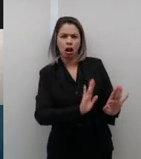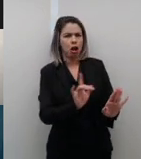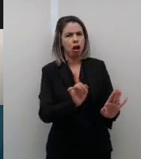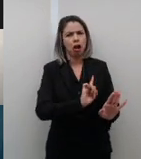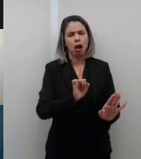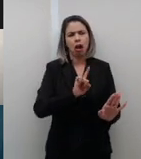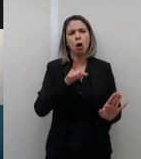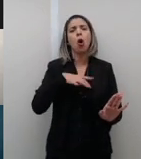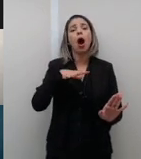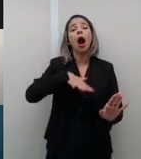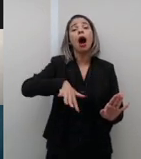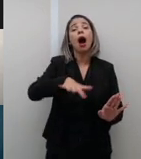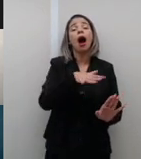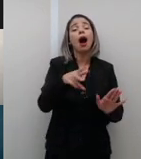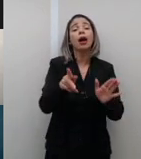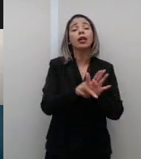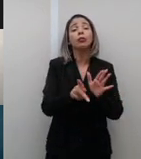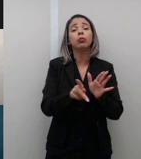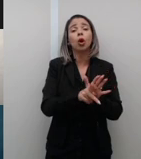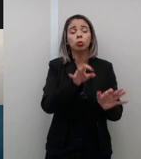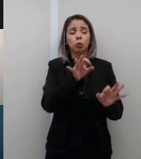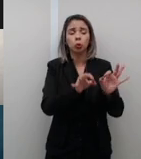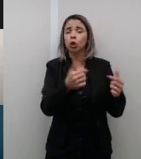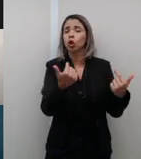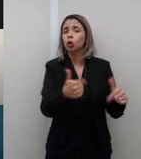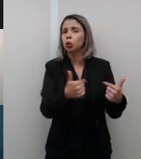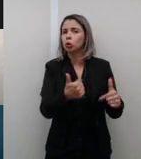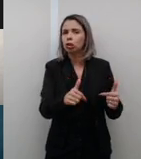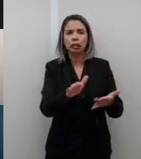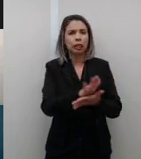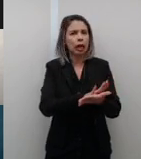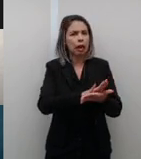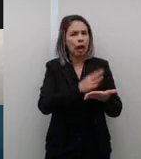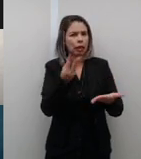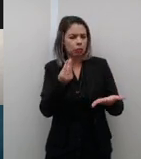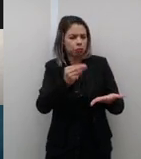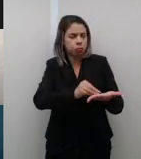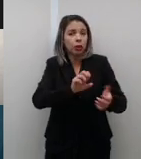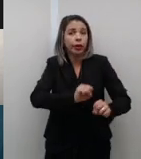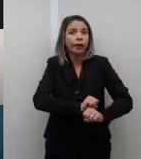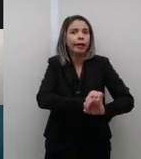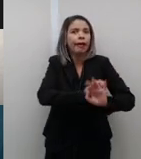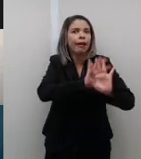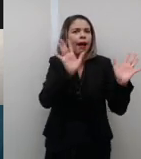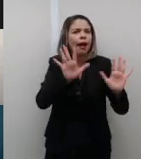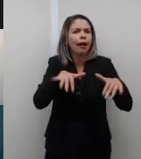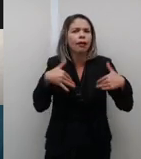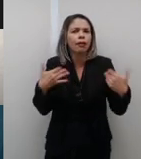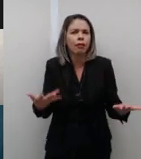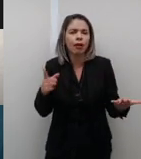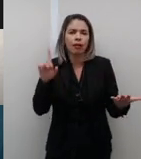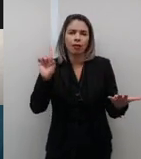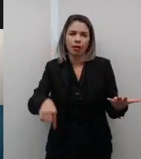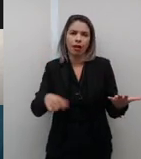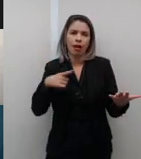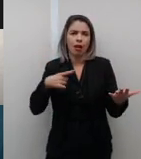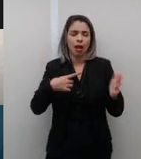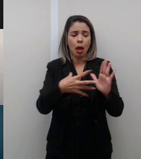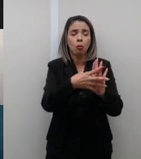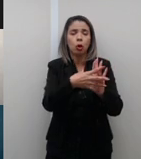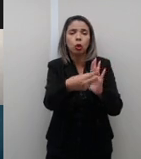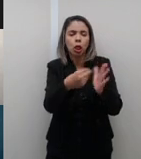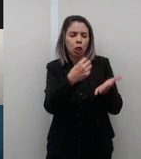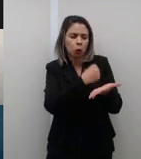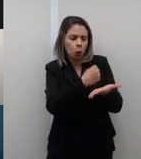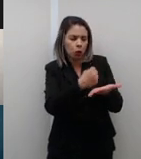judicial nada previu, e se nada previu expressamente quanto a se adotar os padrões do contrato